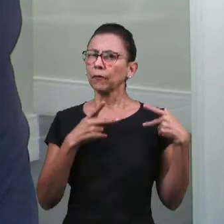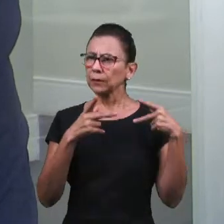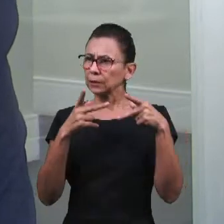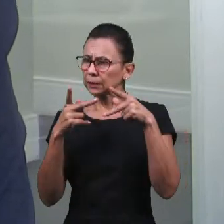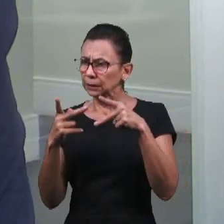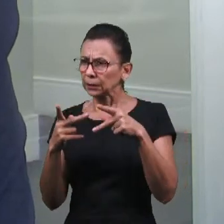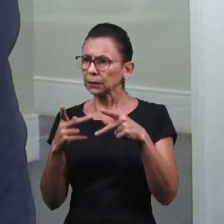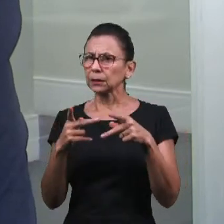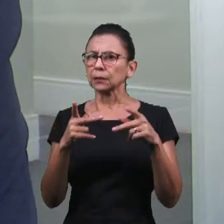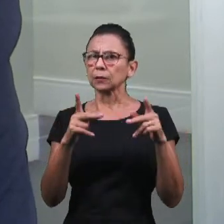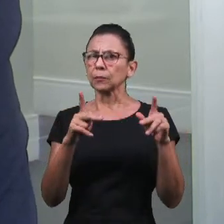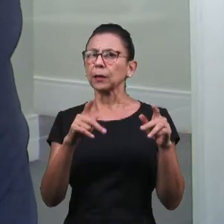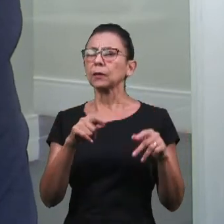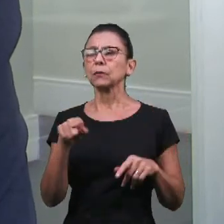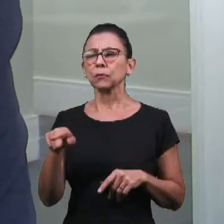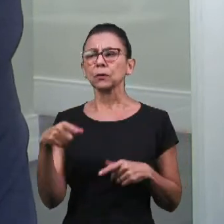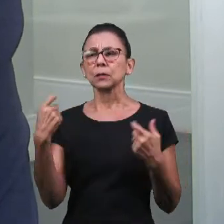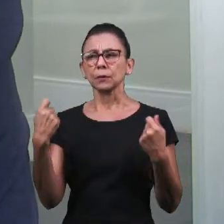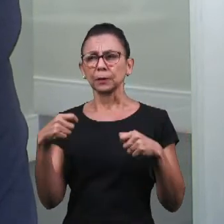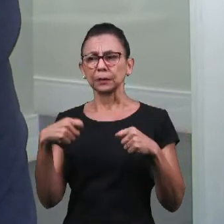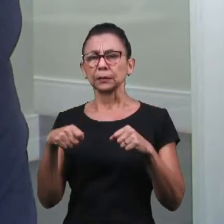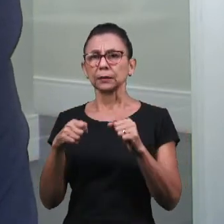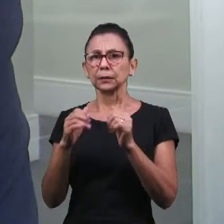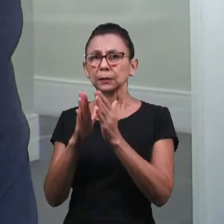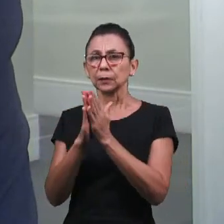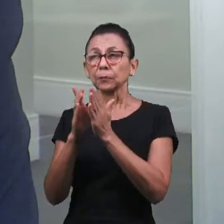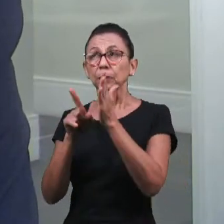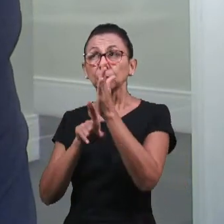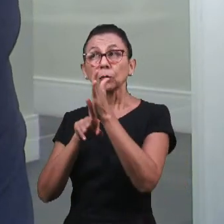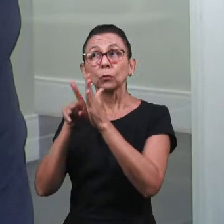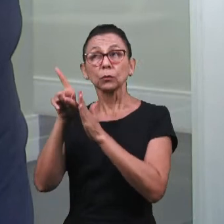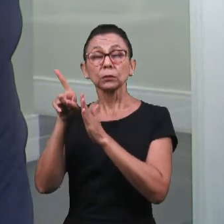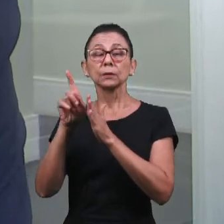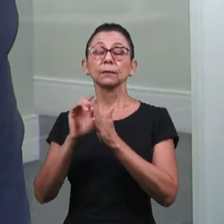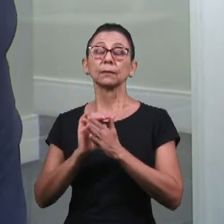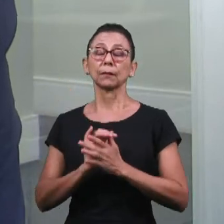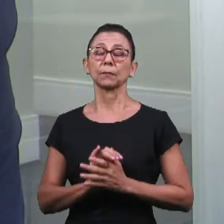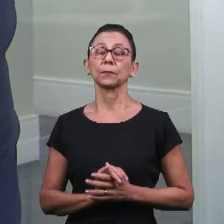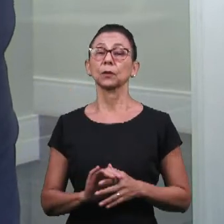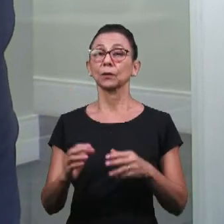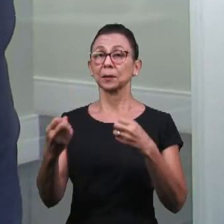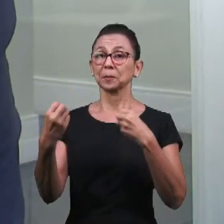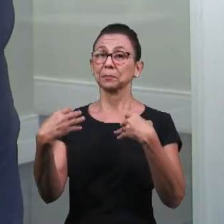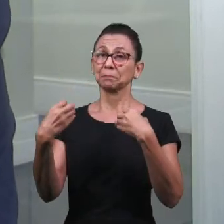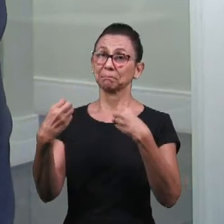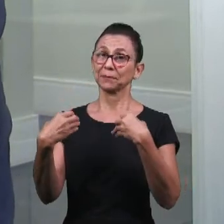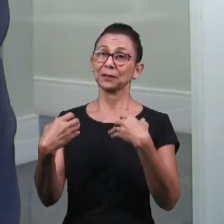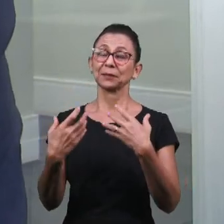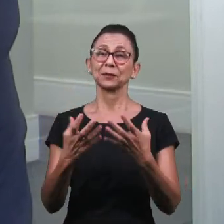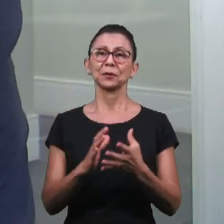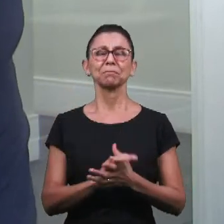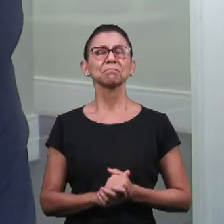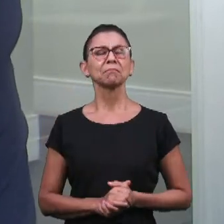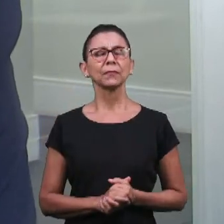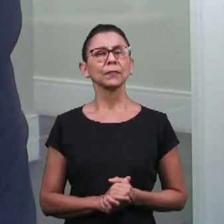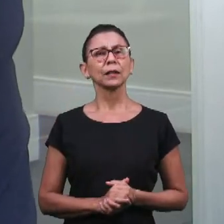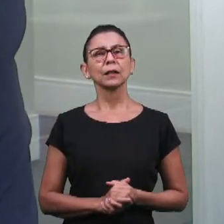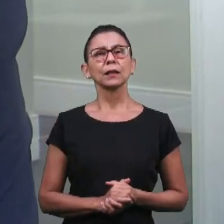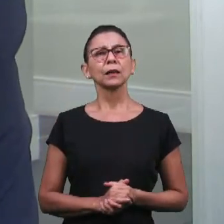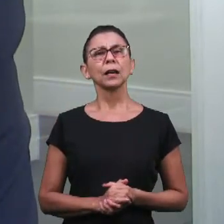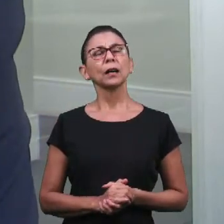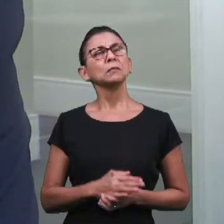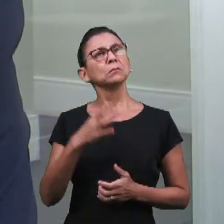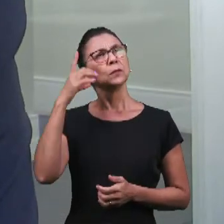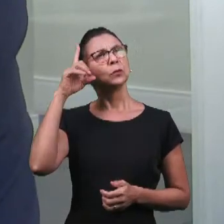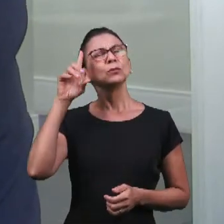tinha muitas experiências na palavra, né? E ele me ensinou isso. E um dia eu fiz uma